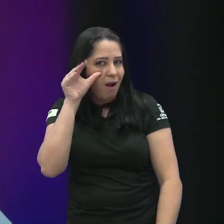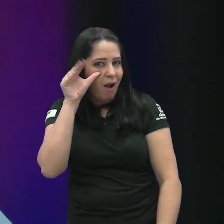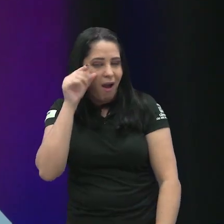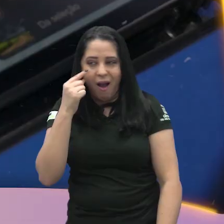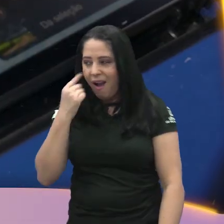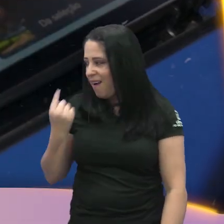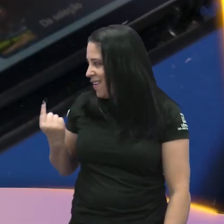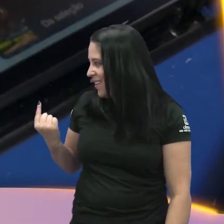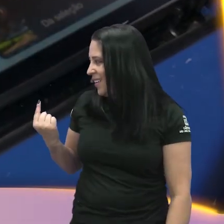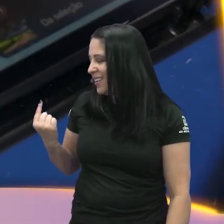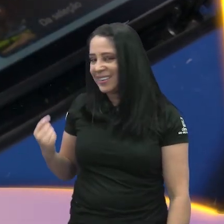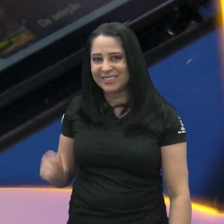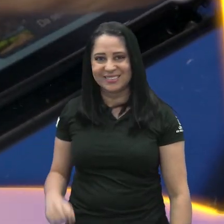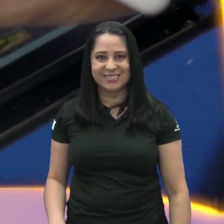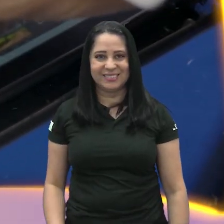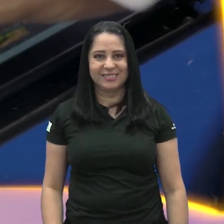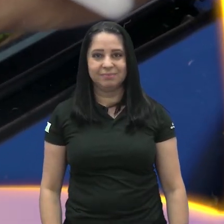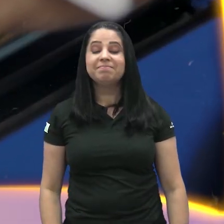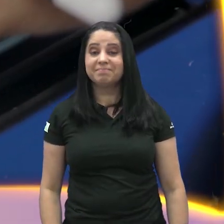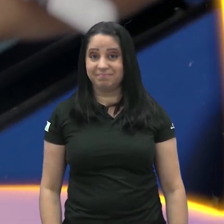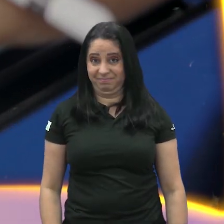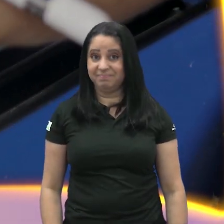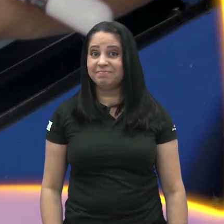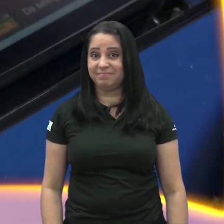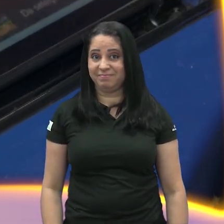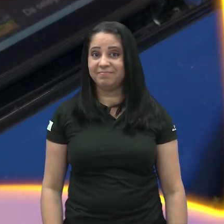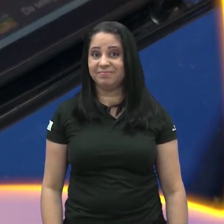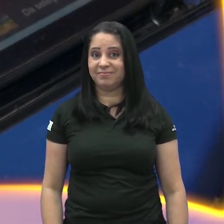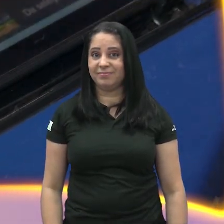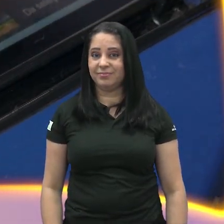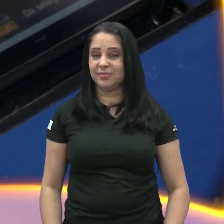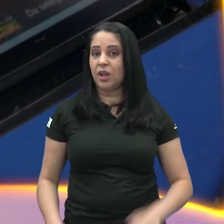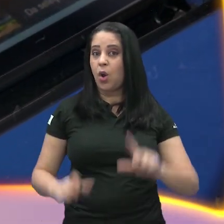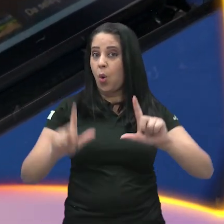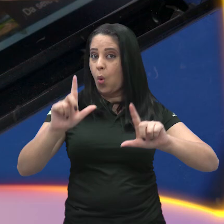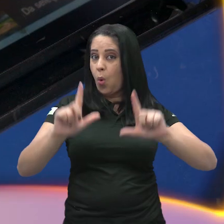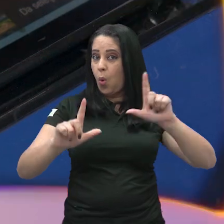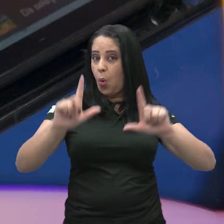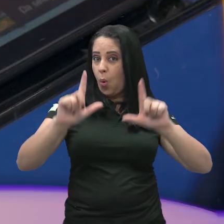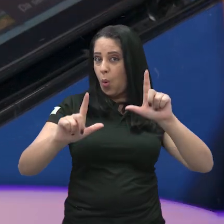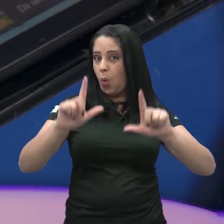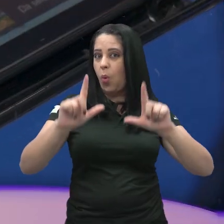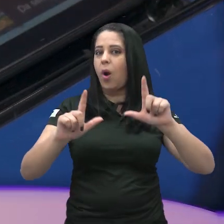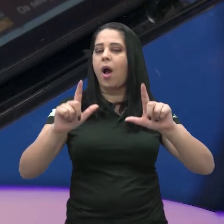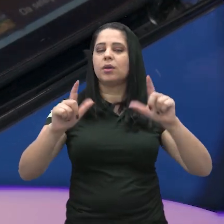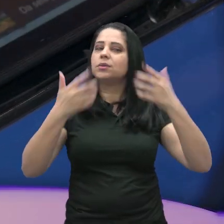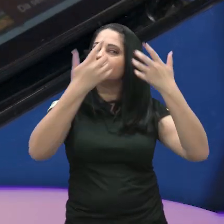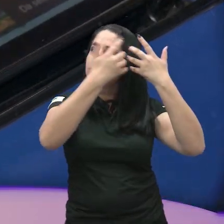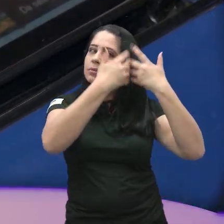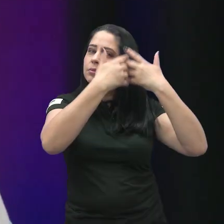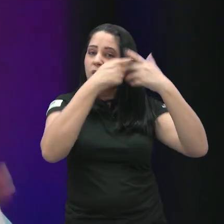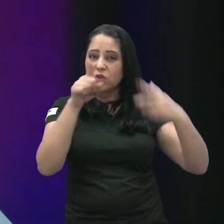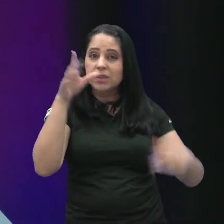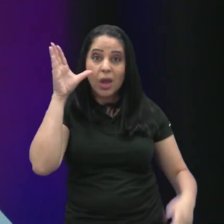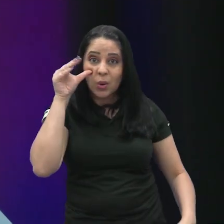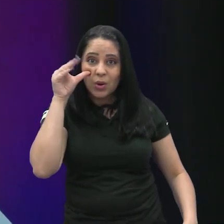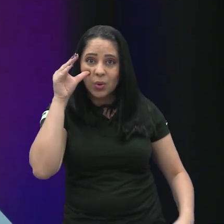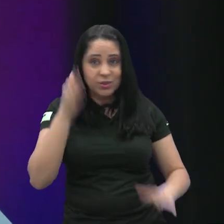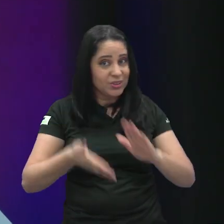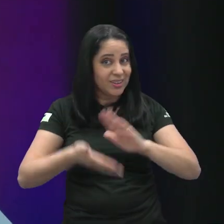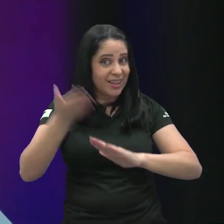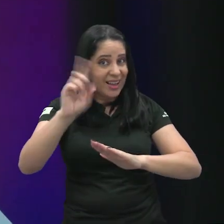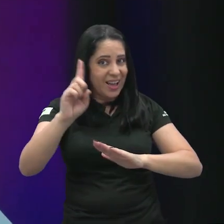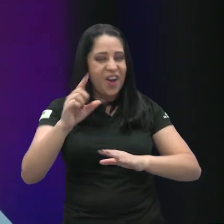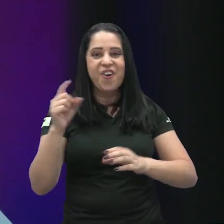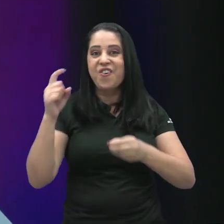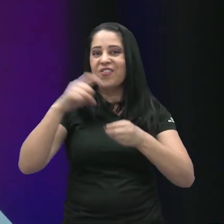uma espiadinha no nosso artista misterioso? Um spoiler para vocês, a obra de hoje é muito reflexiva. Tá curioso? Então